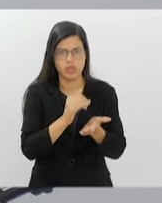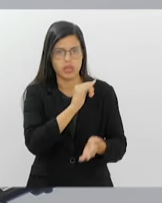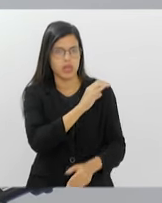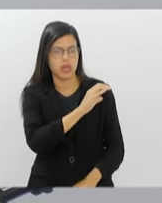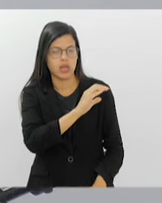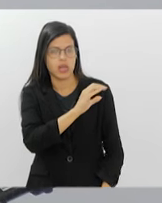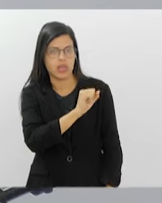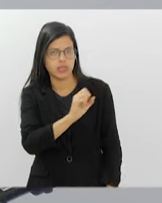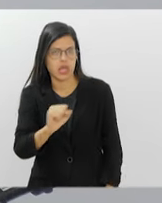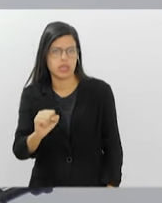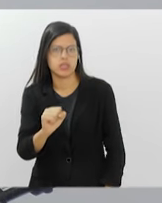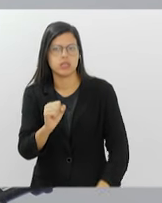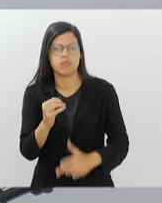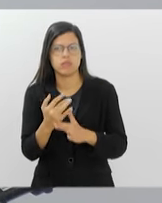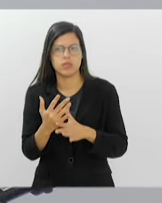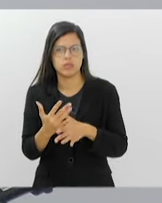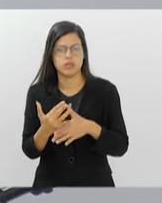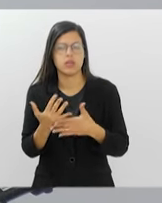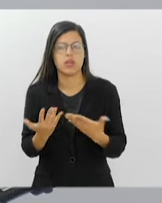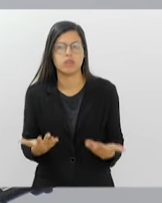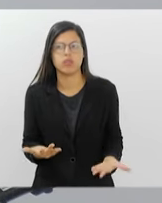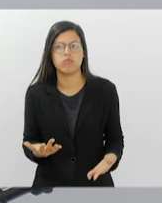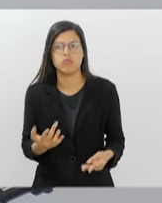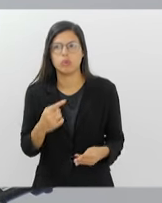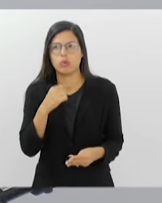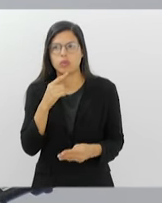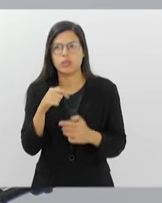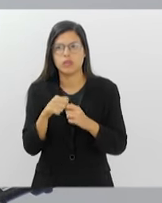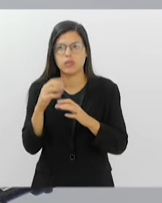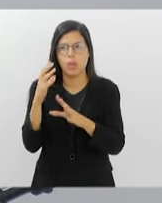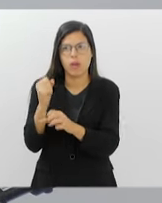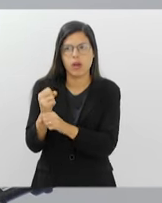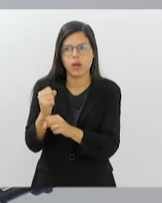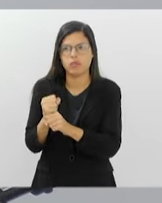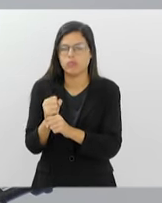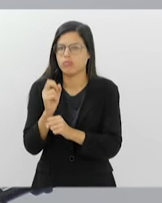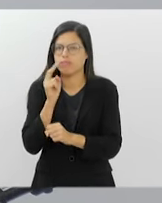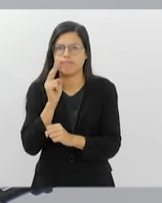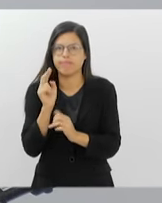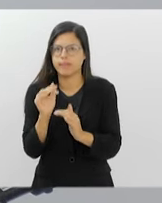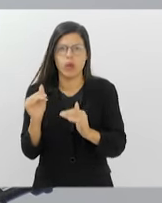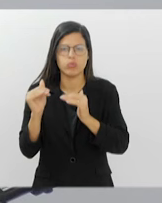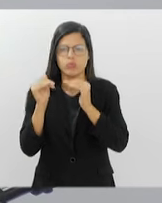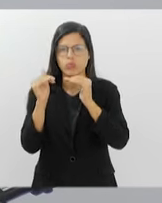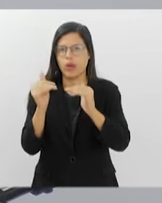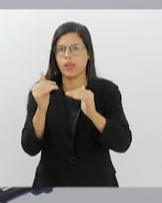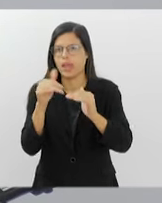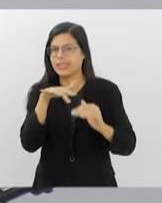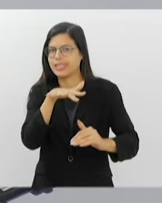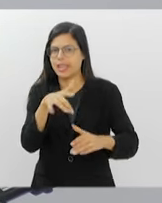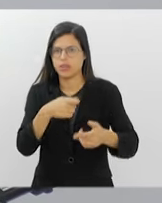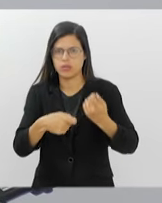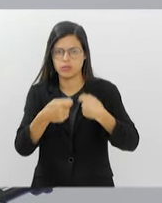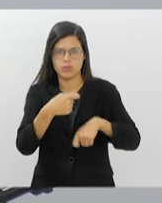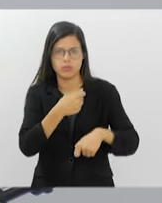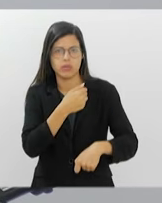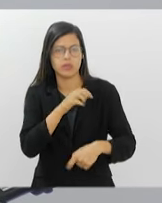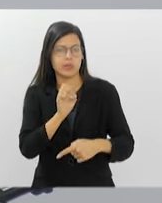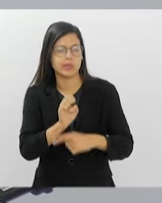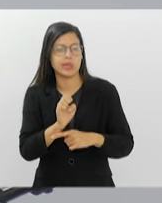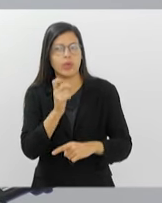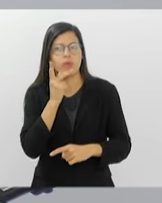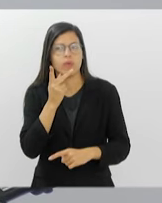cidade ninguém consegue fazer uma conta eí eu não vi nenhuma autoridade da da economia do Estado dizendo